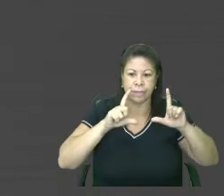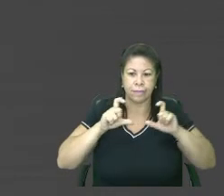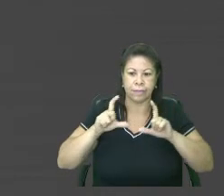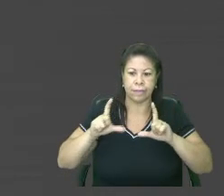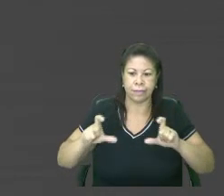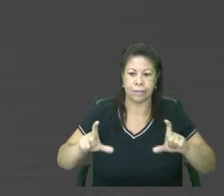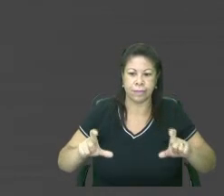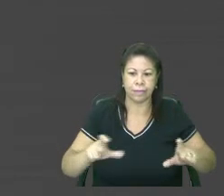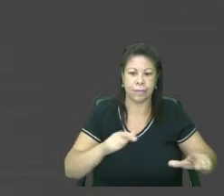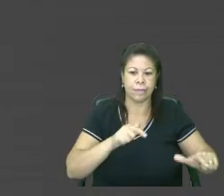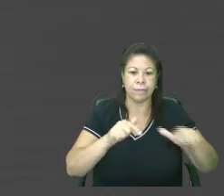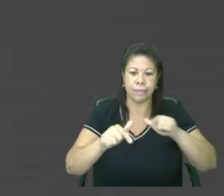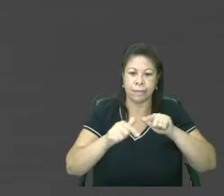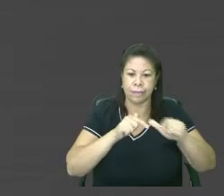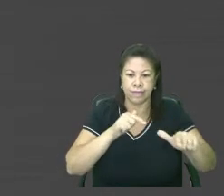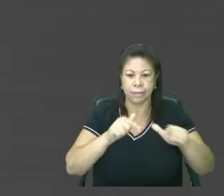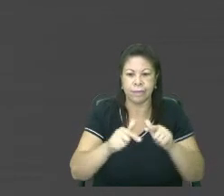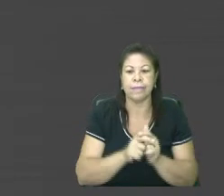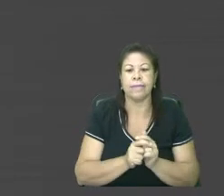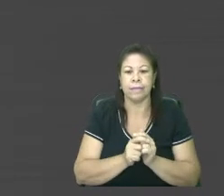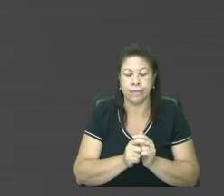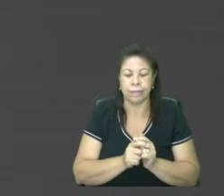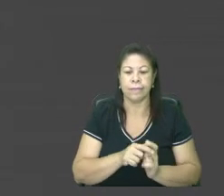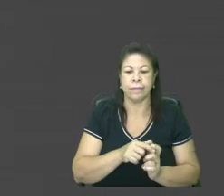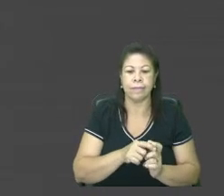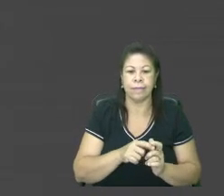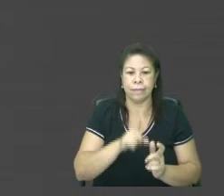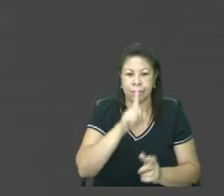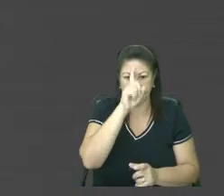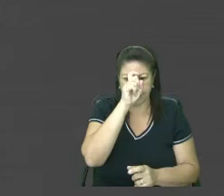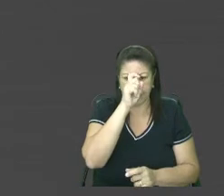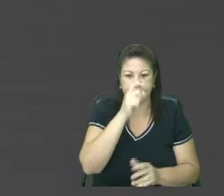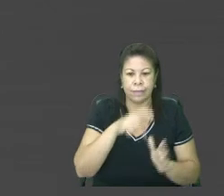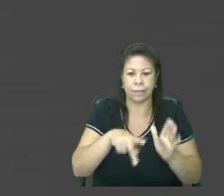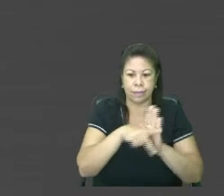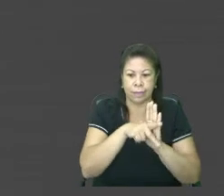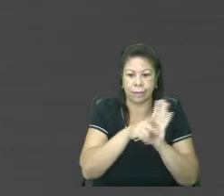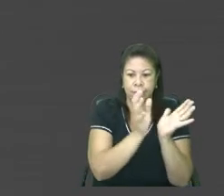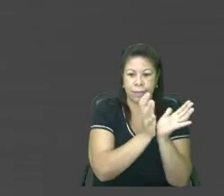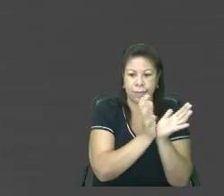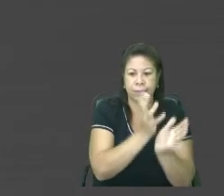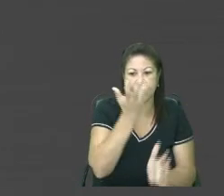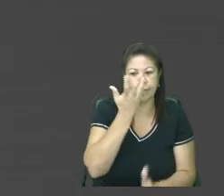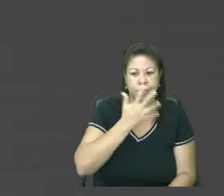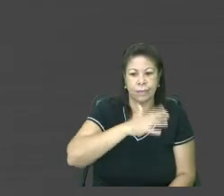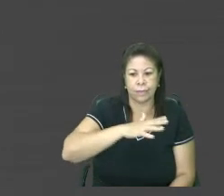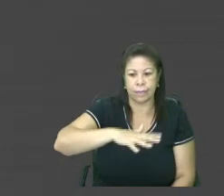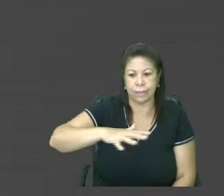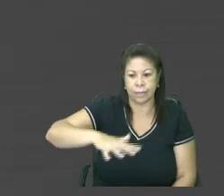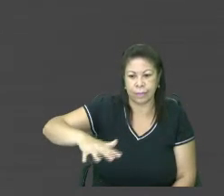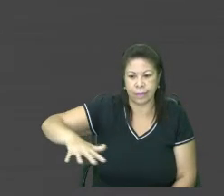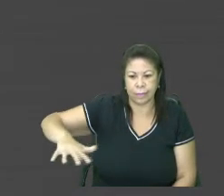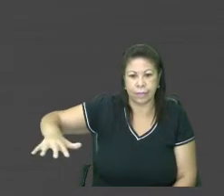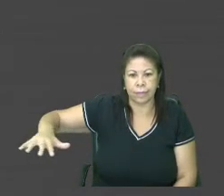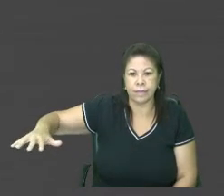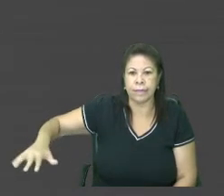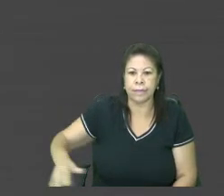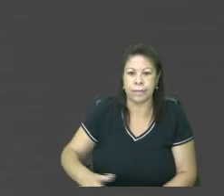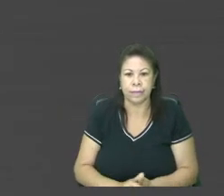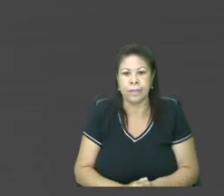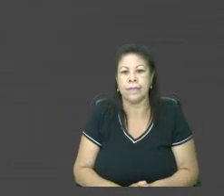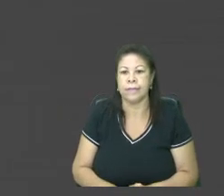Algumas ações também da pediatria, né? No processo aí do parto seguro e respeitoso,